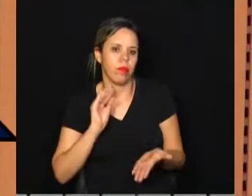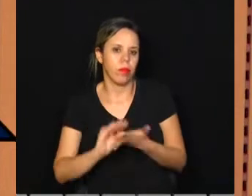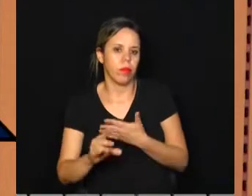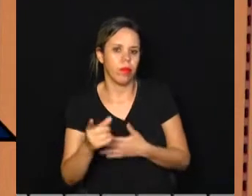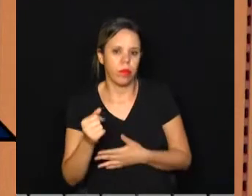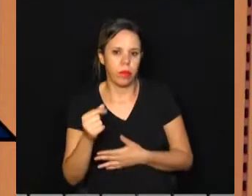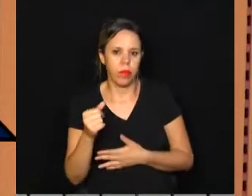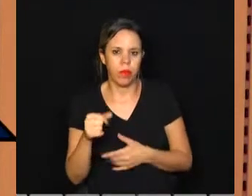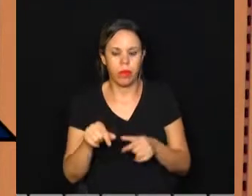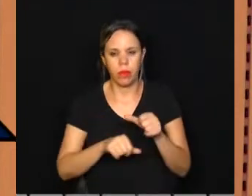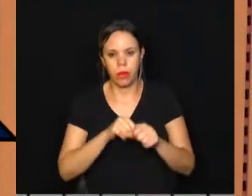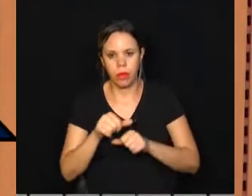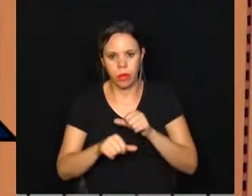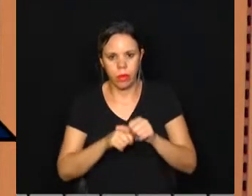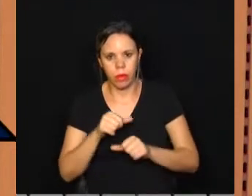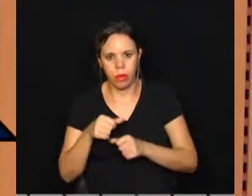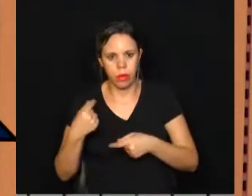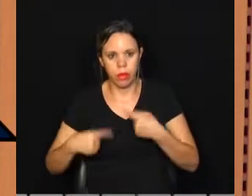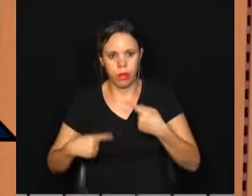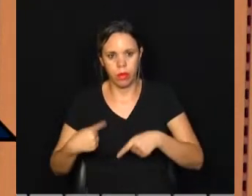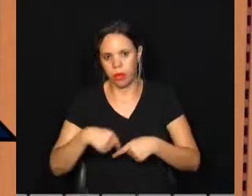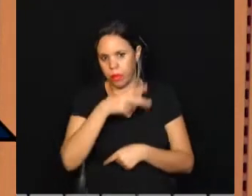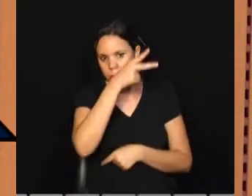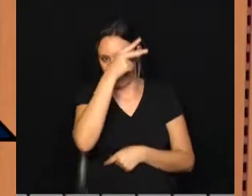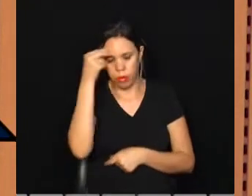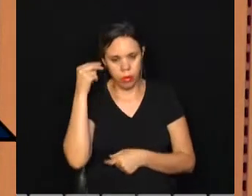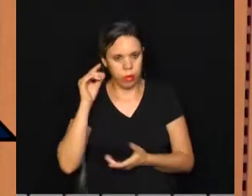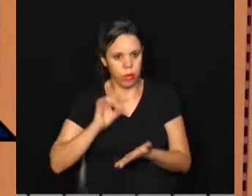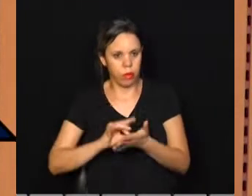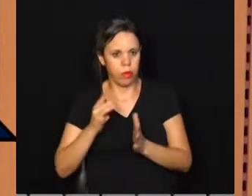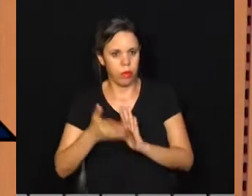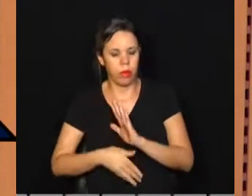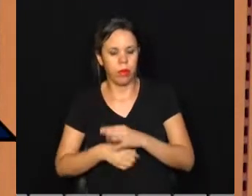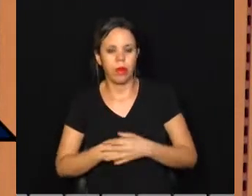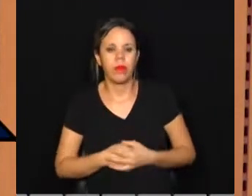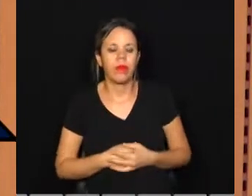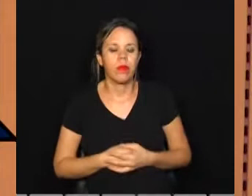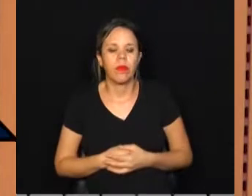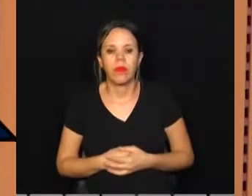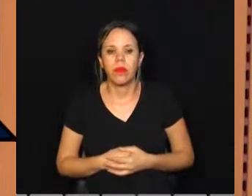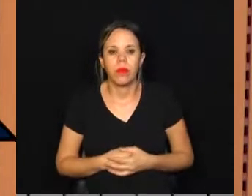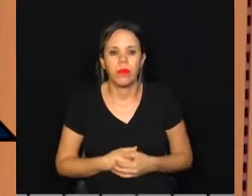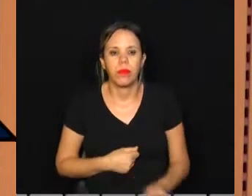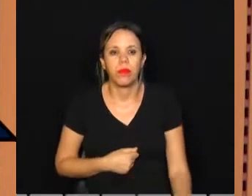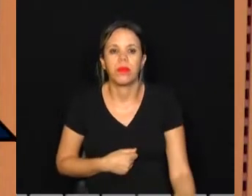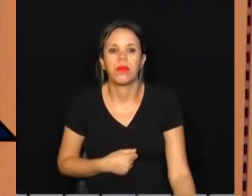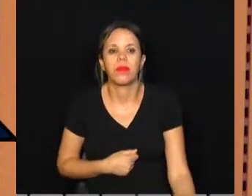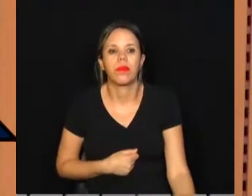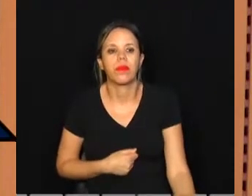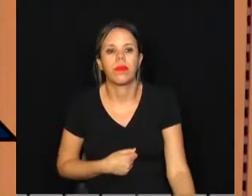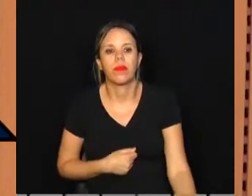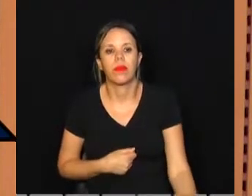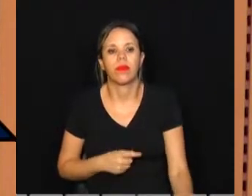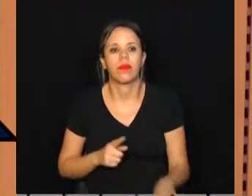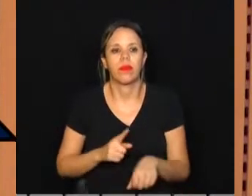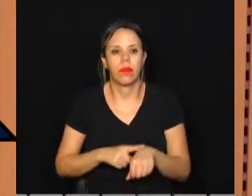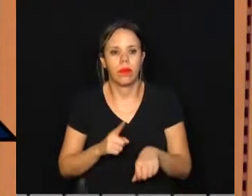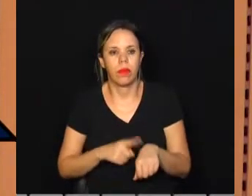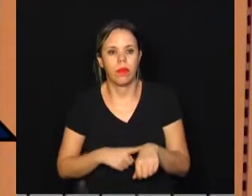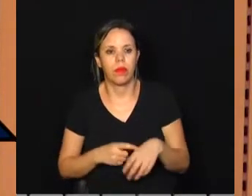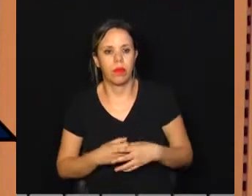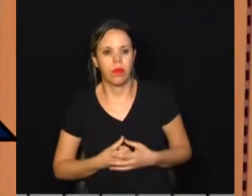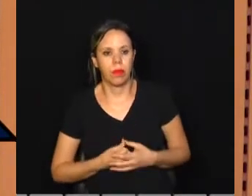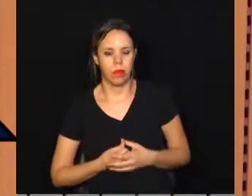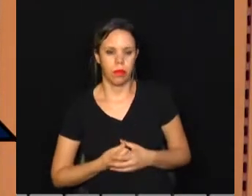ela acaba se transformando em políticas públicas concretas. Bom, esse momento